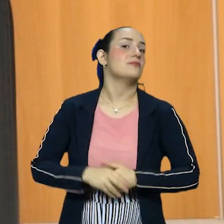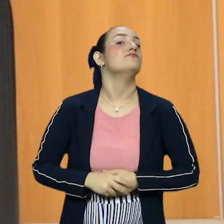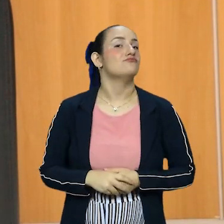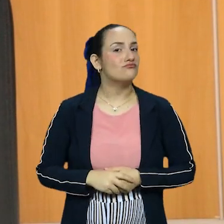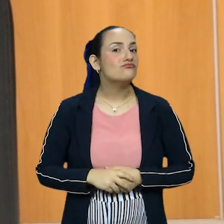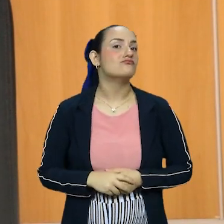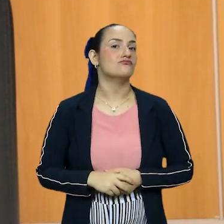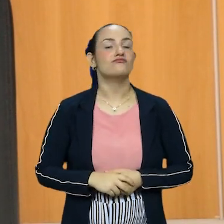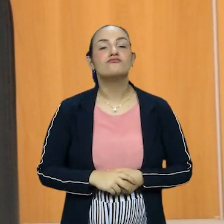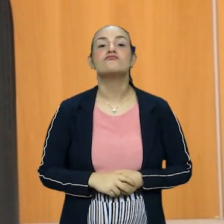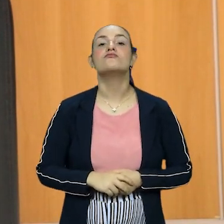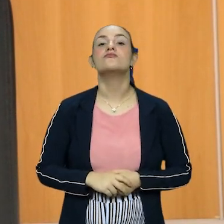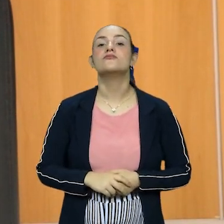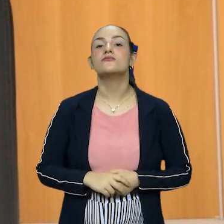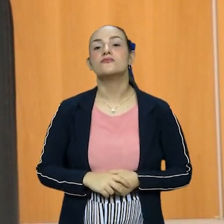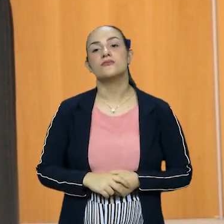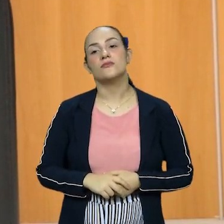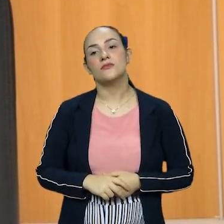passou de 2 anos,